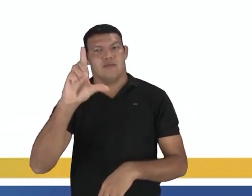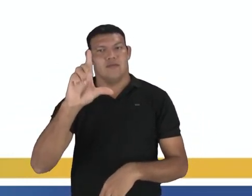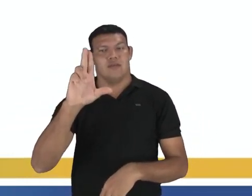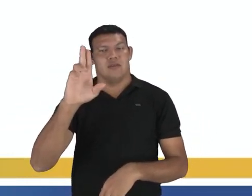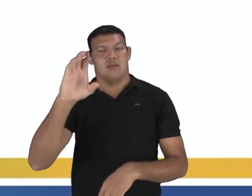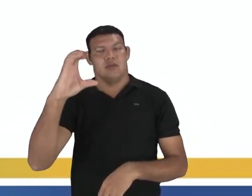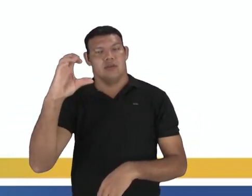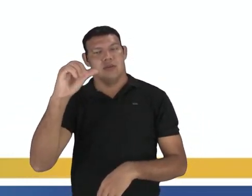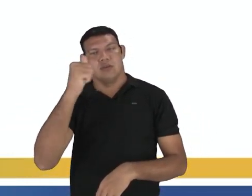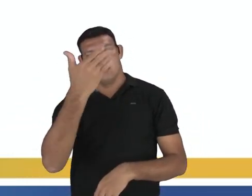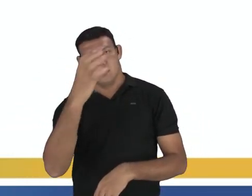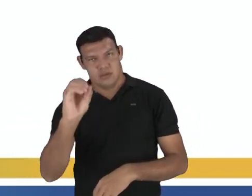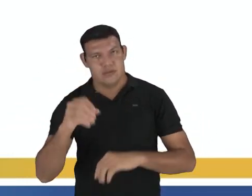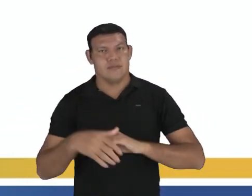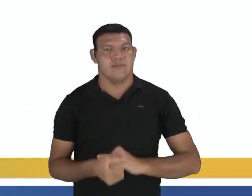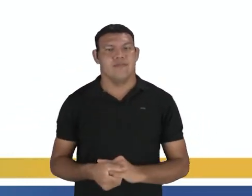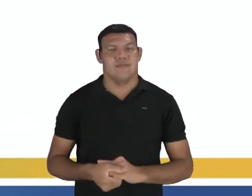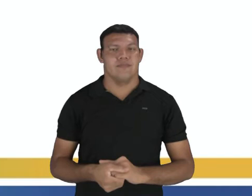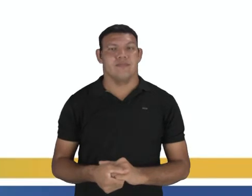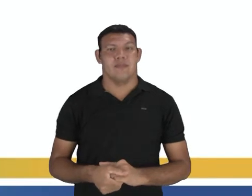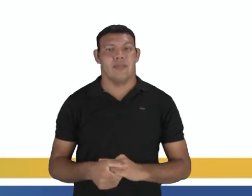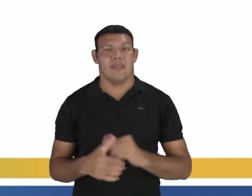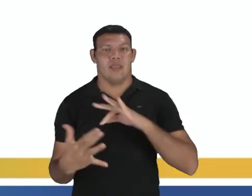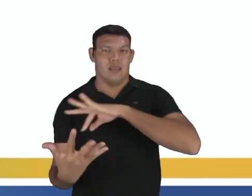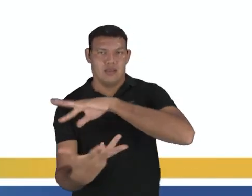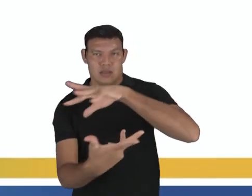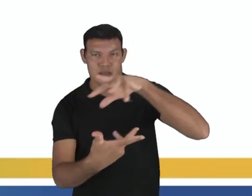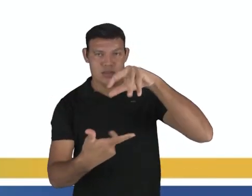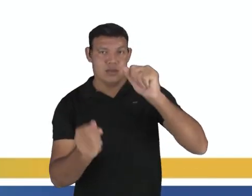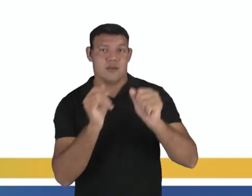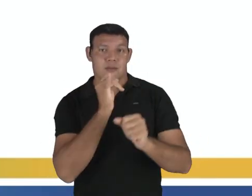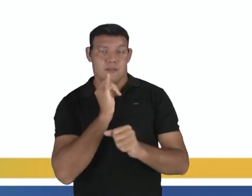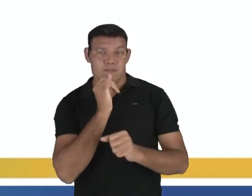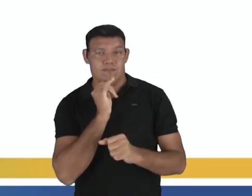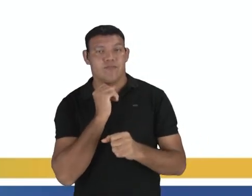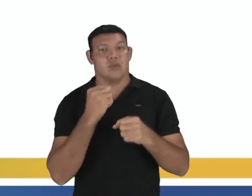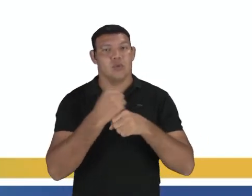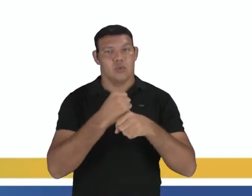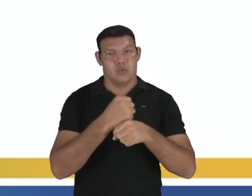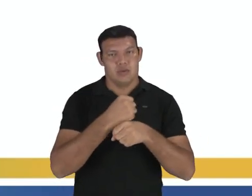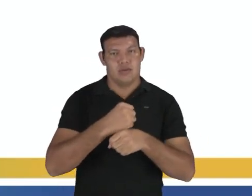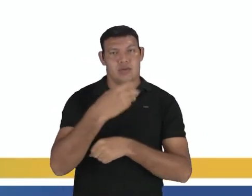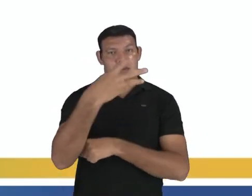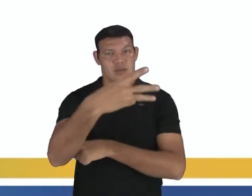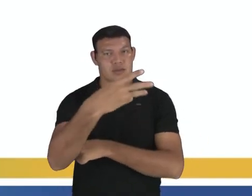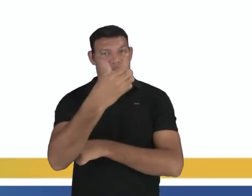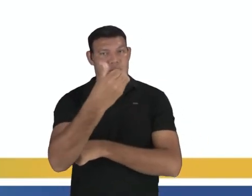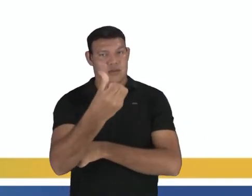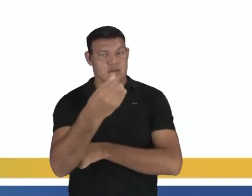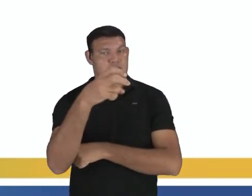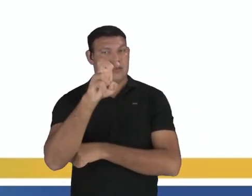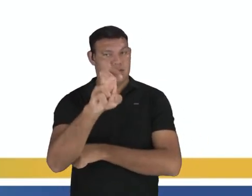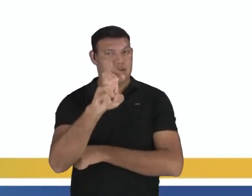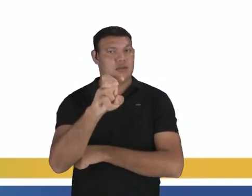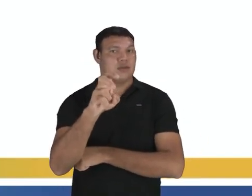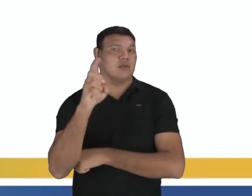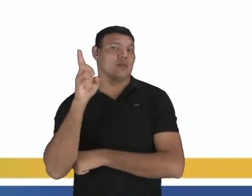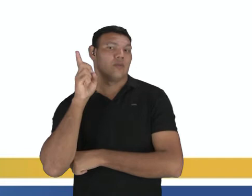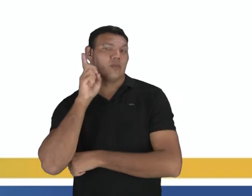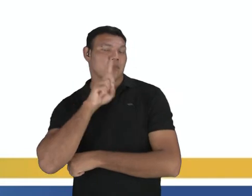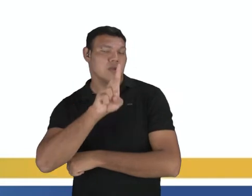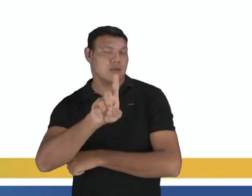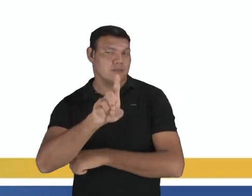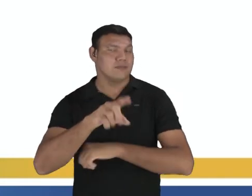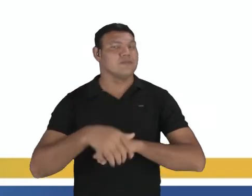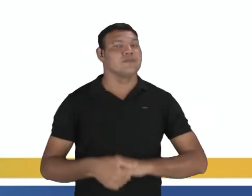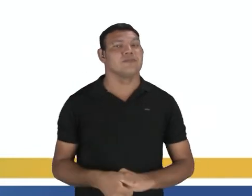volta completa. No caso da Terra, a gente sabe que é aproximadamente 365 dias. Ou seja, o